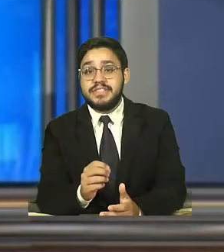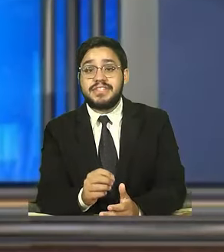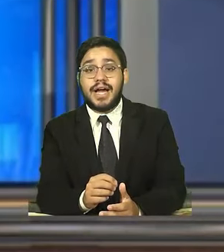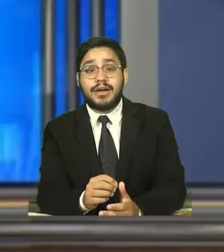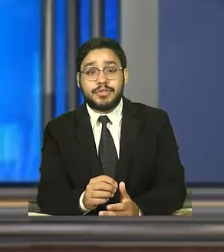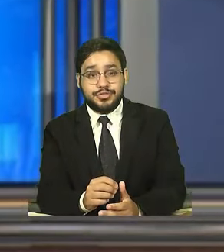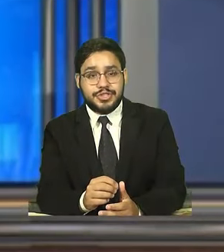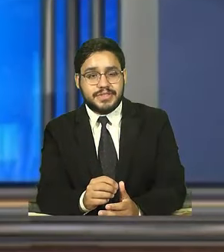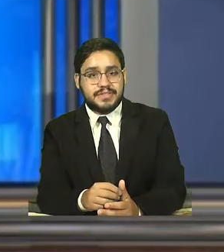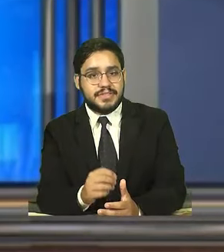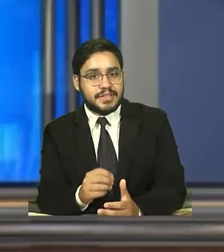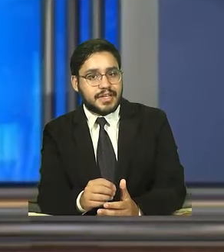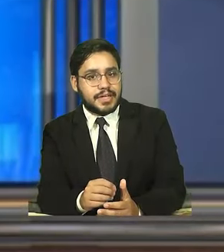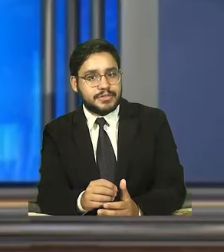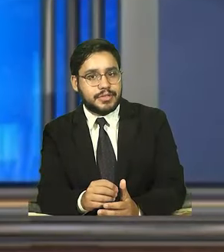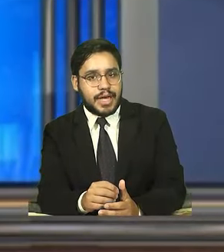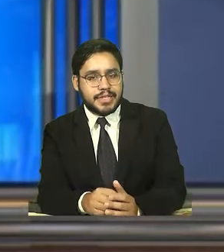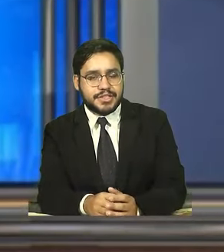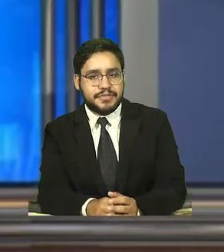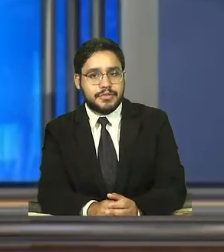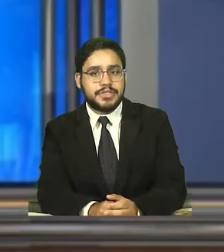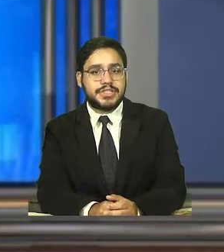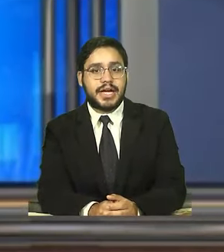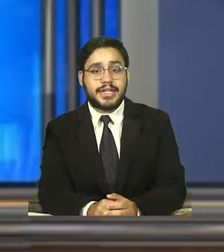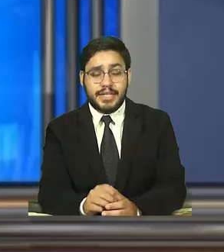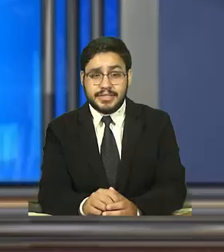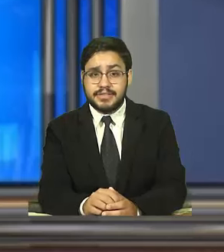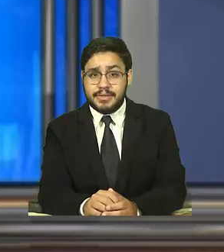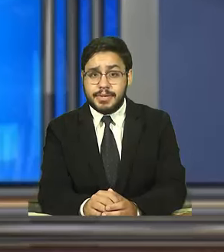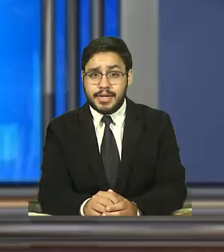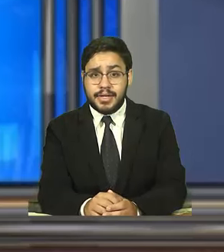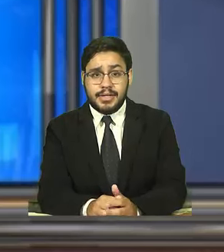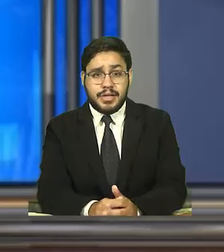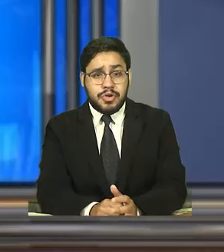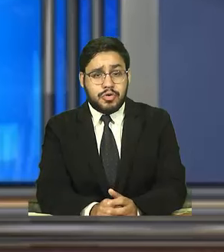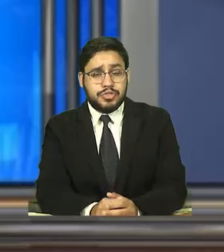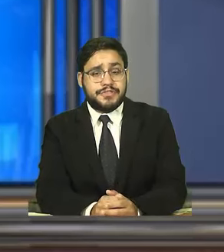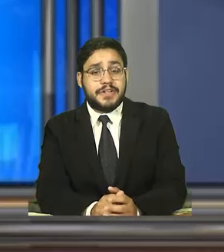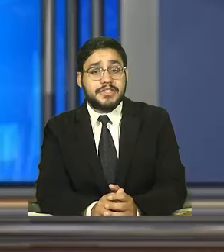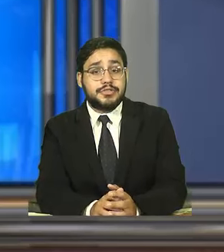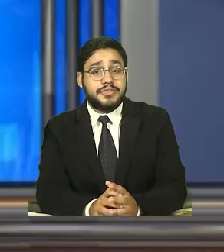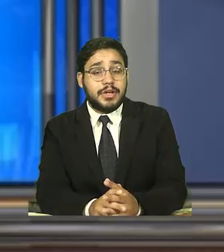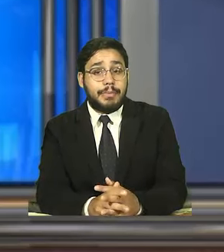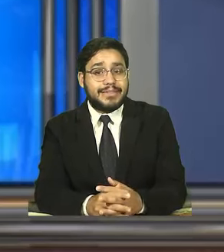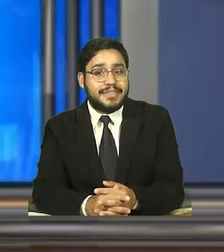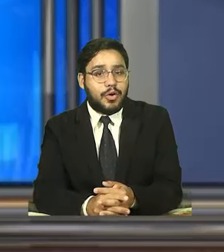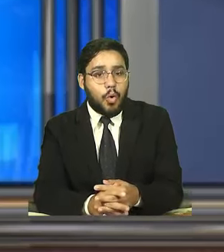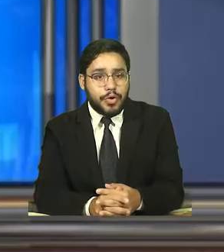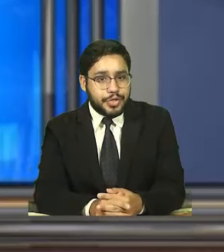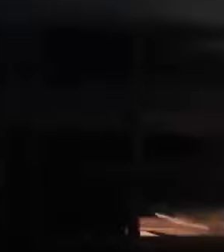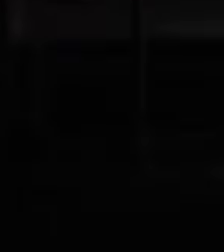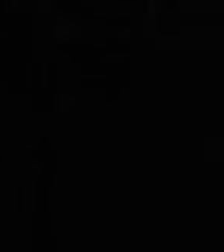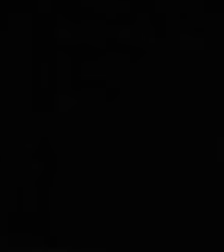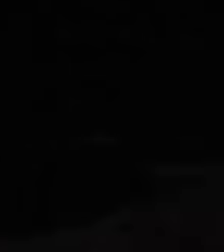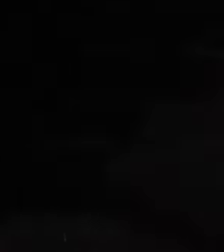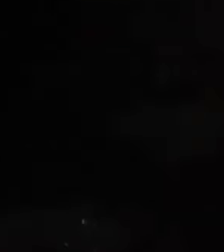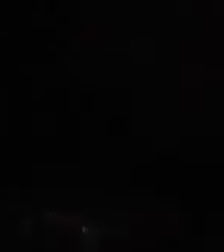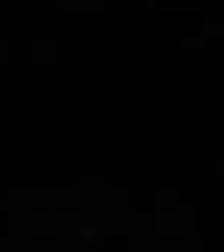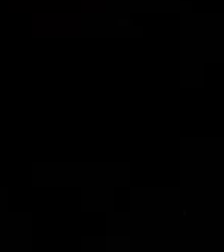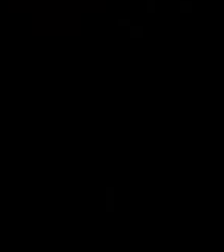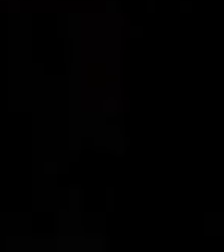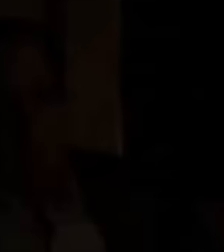Vamos iniciar com as notícias internacionais que foram destaque nesta semana os fãs do vilão mais icônico dos